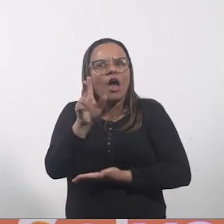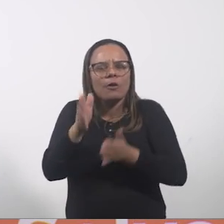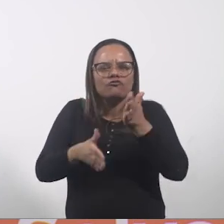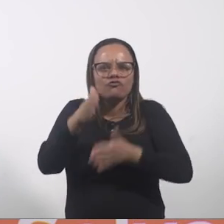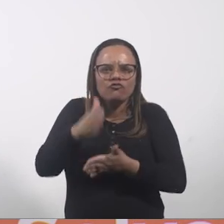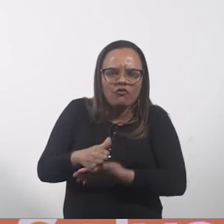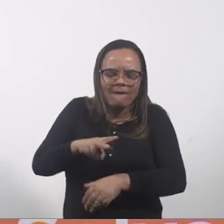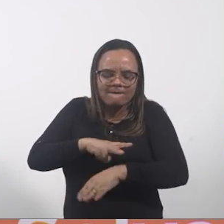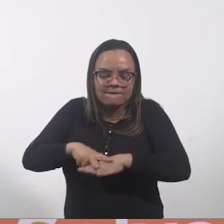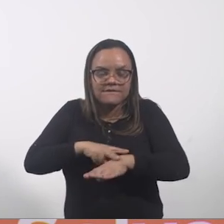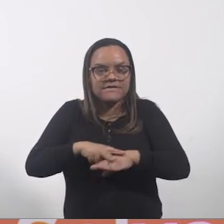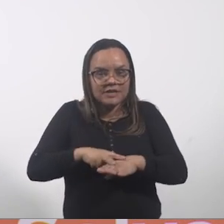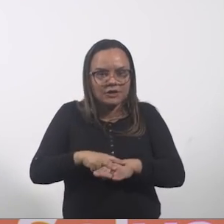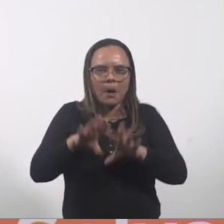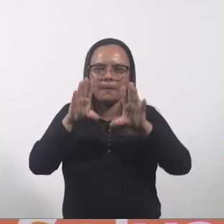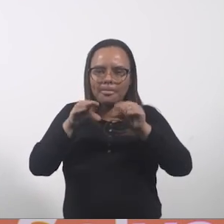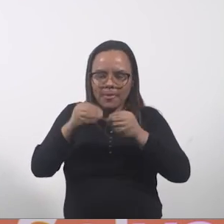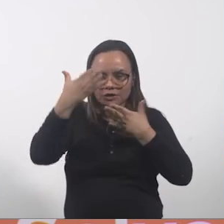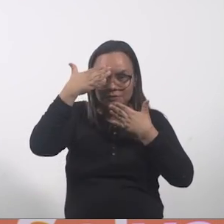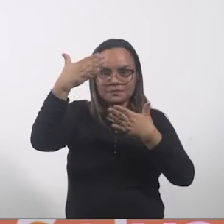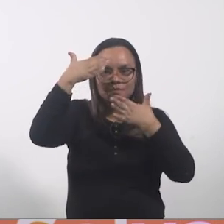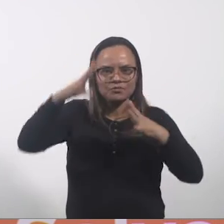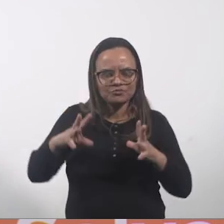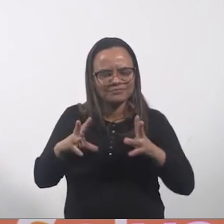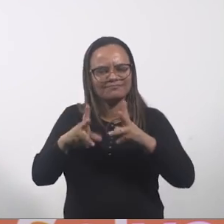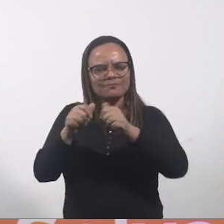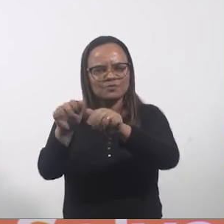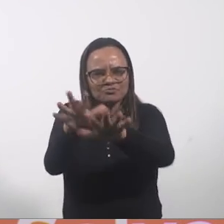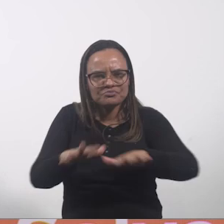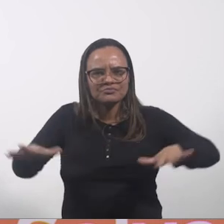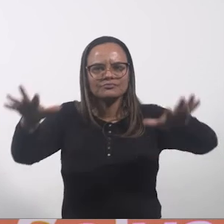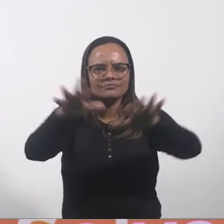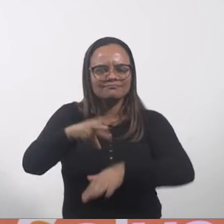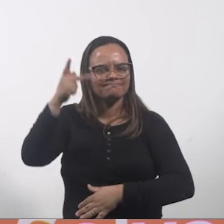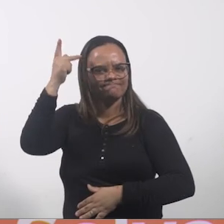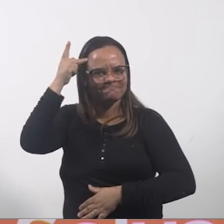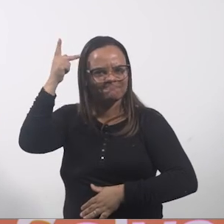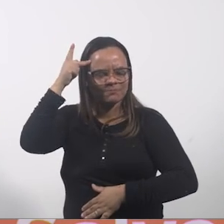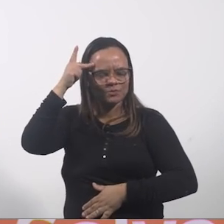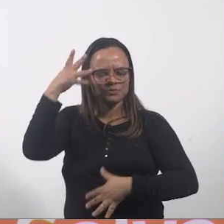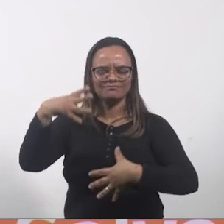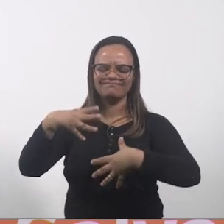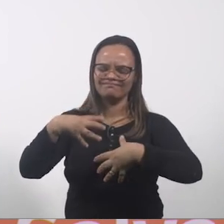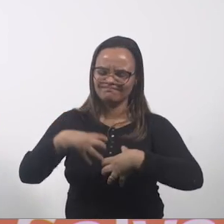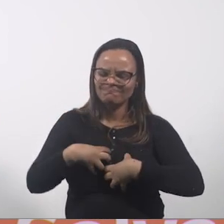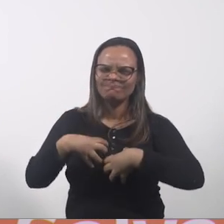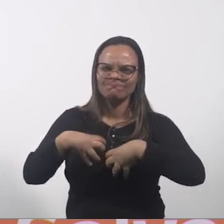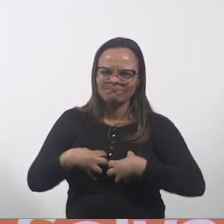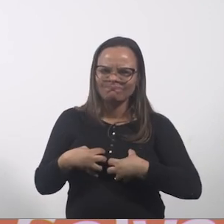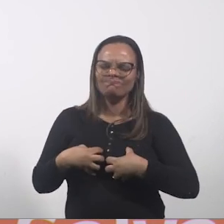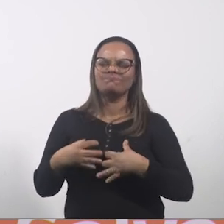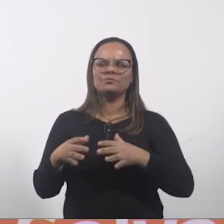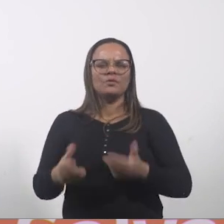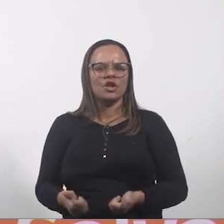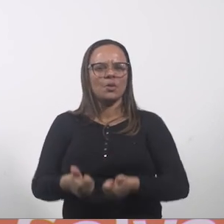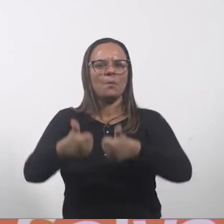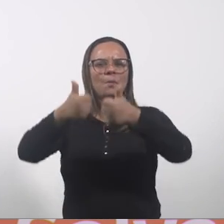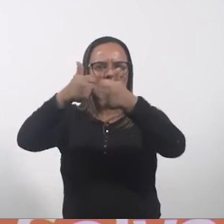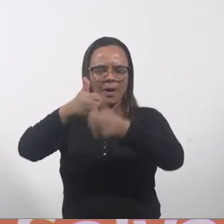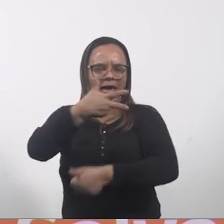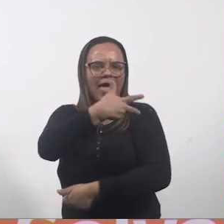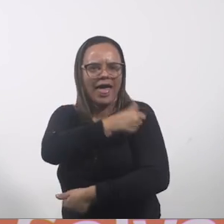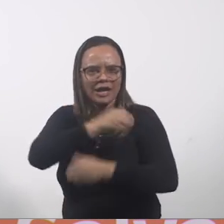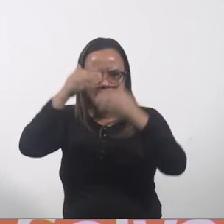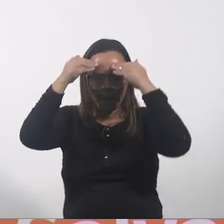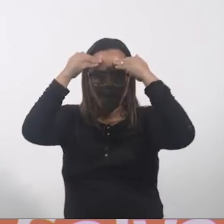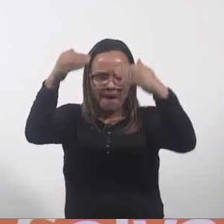mais confortável ainda. Muito obrigado a toda a população de São Paulo, que de uma forma exemplar aderiu à vacina, tem